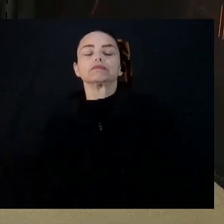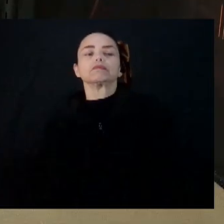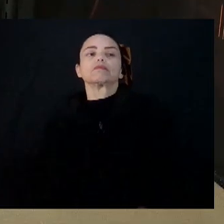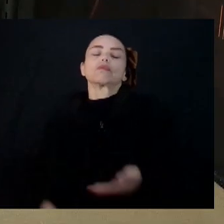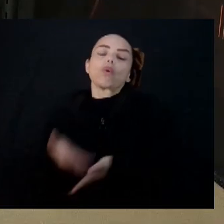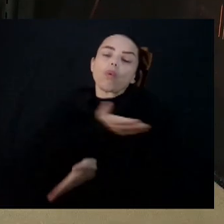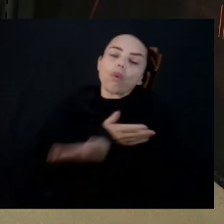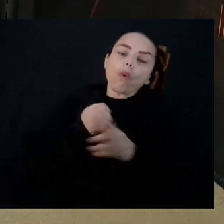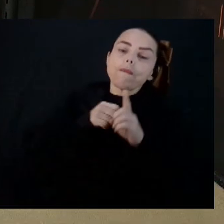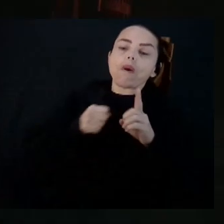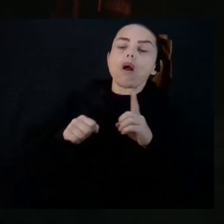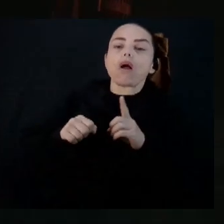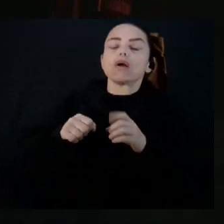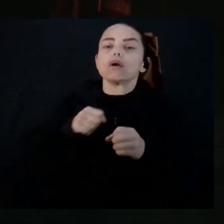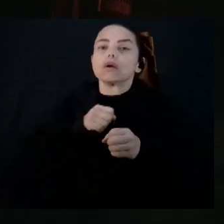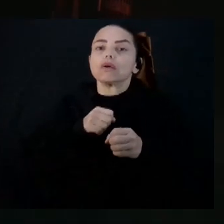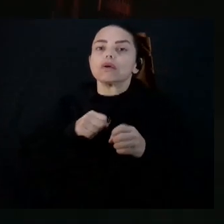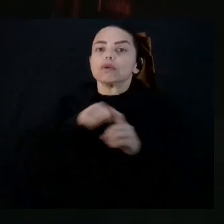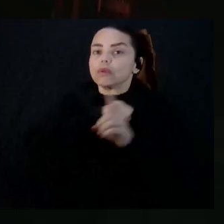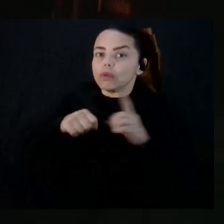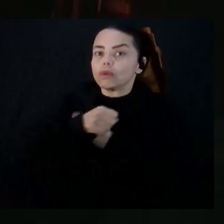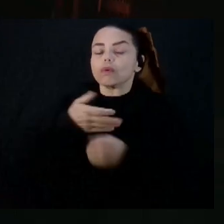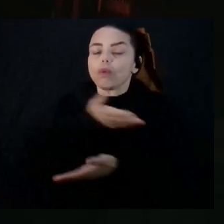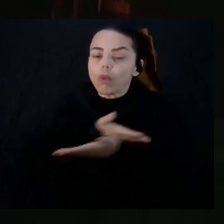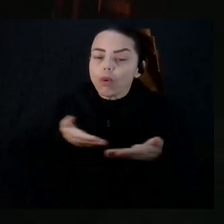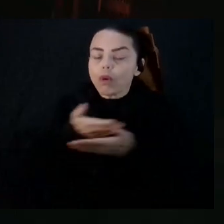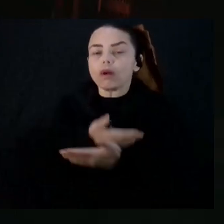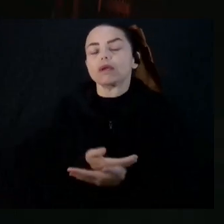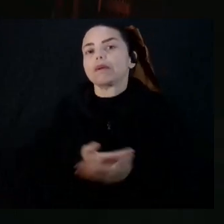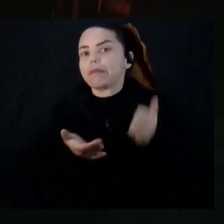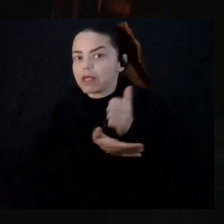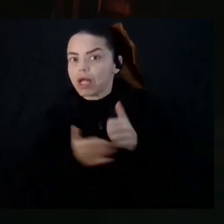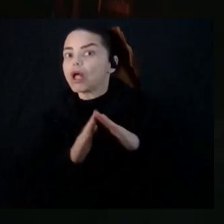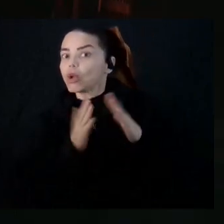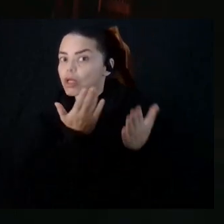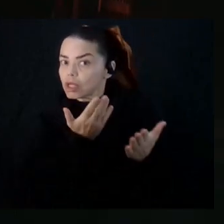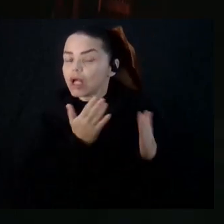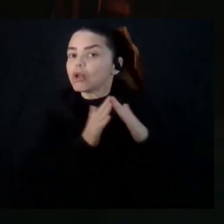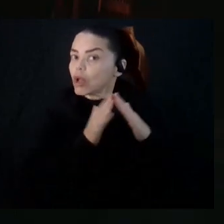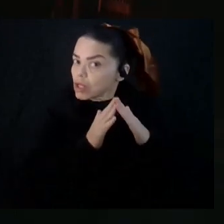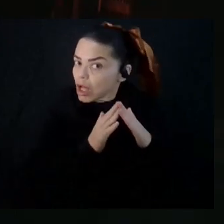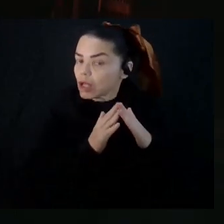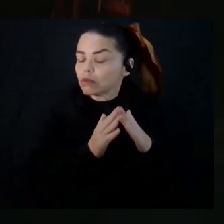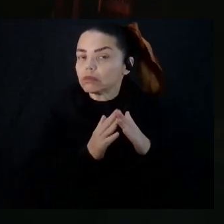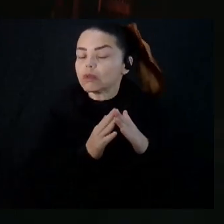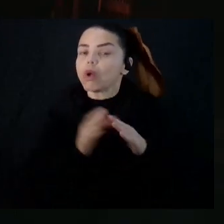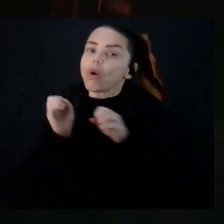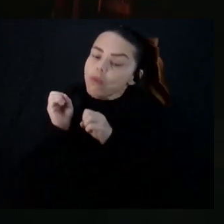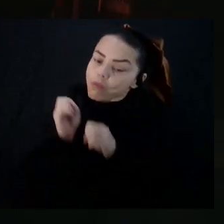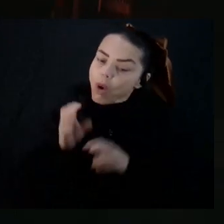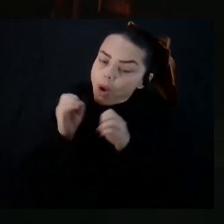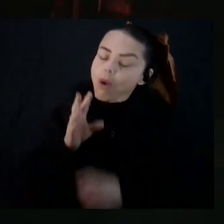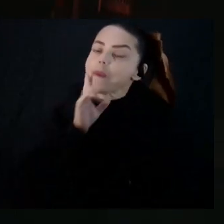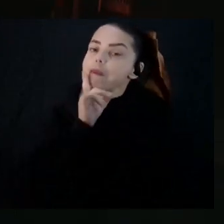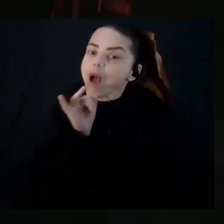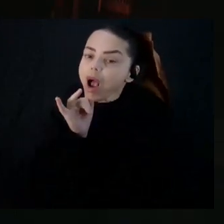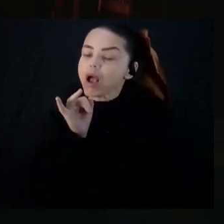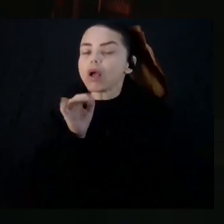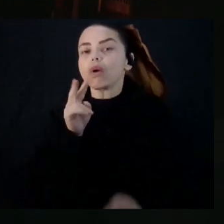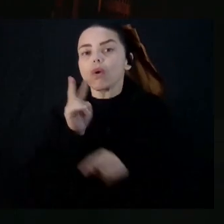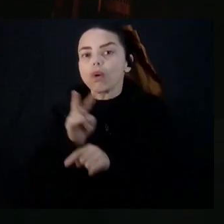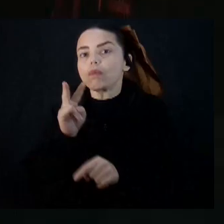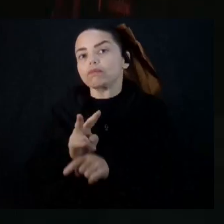Sim. Mas a base é a nossa casa, a base é a educação que nós, pais e cuidadores,